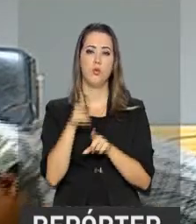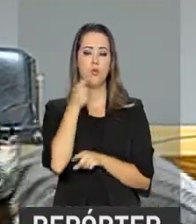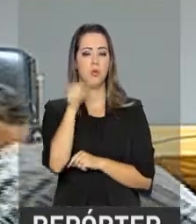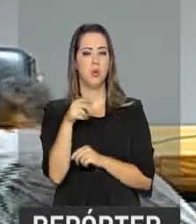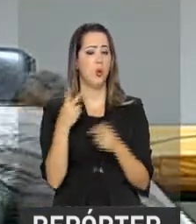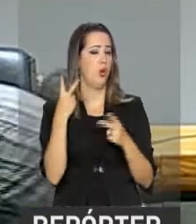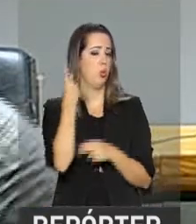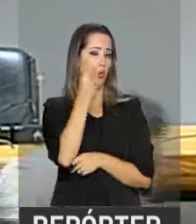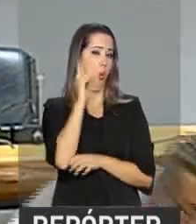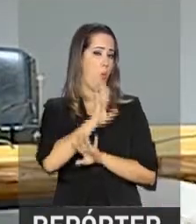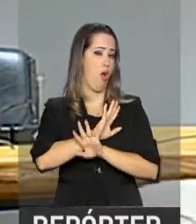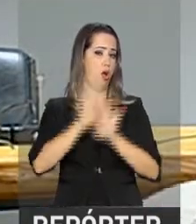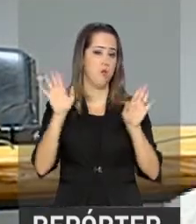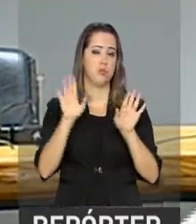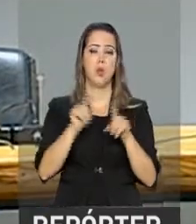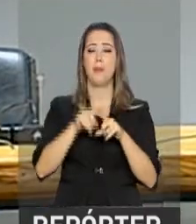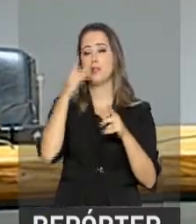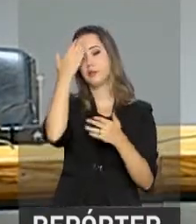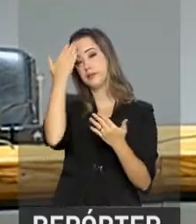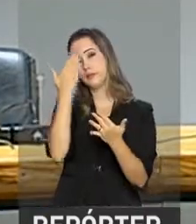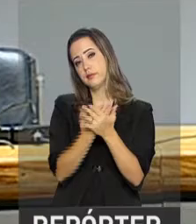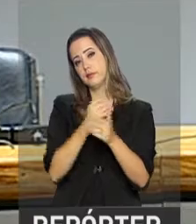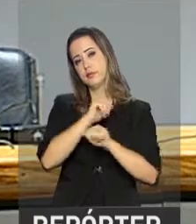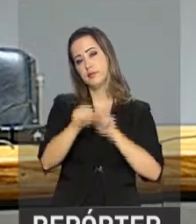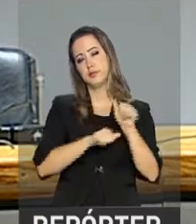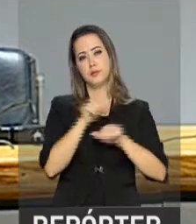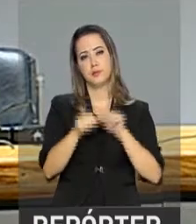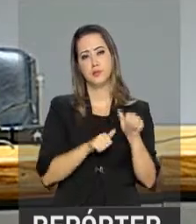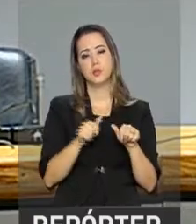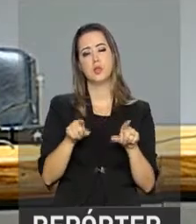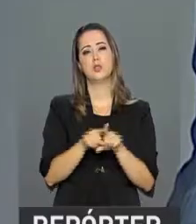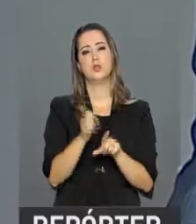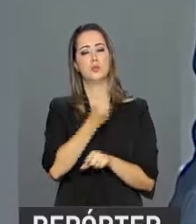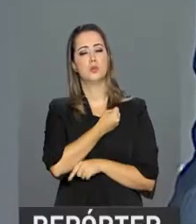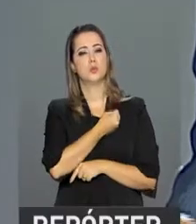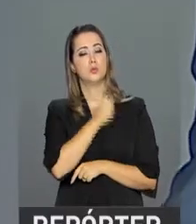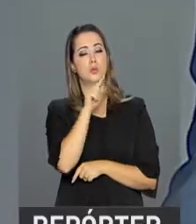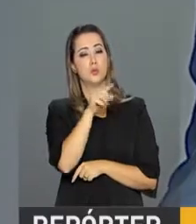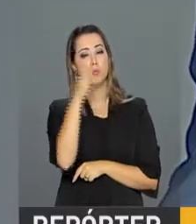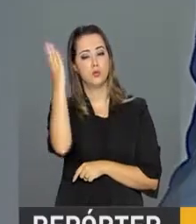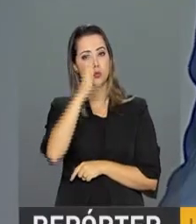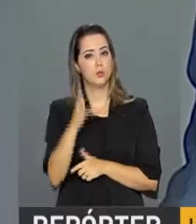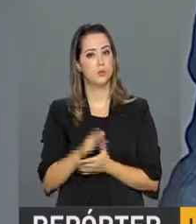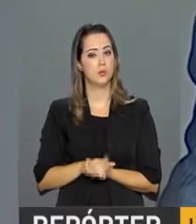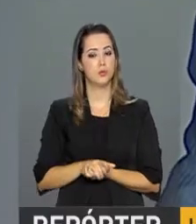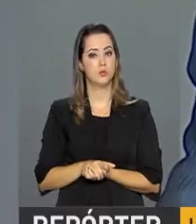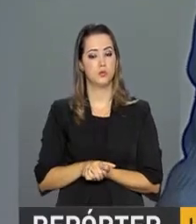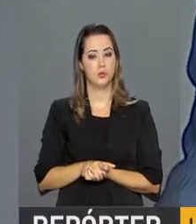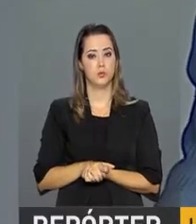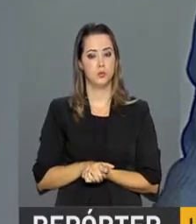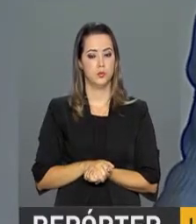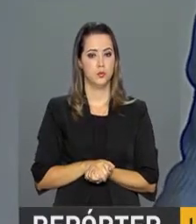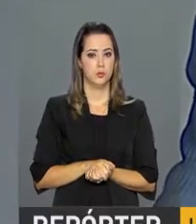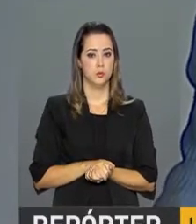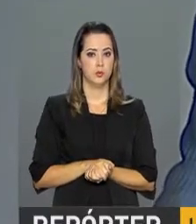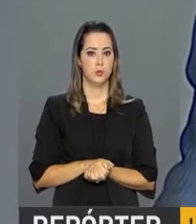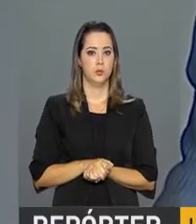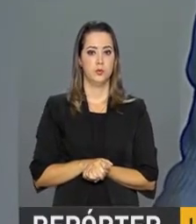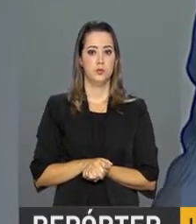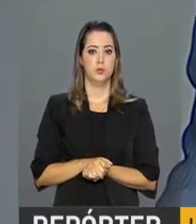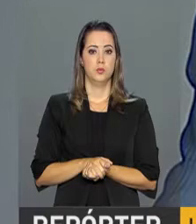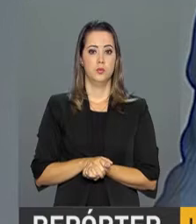e que está otimista em relação à mudança do reiki no brasil o congresso tem mostrado que tem